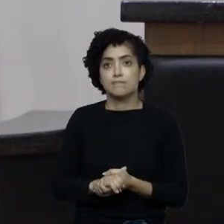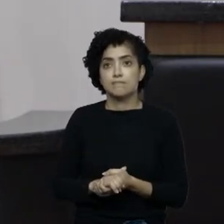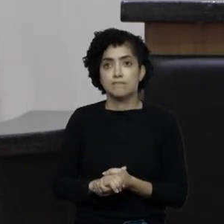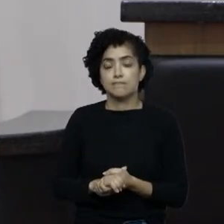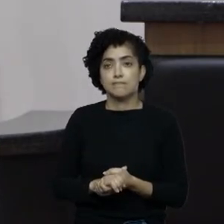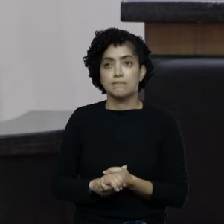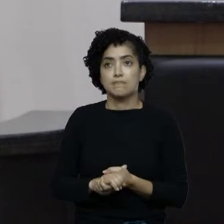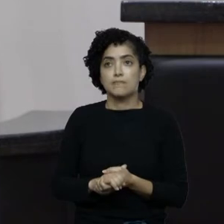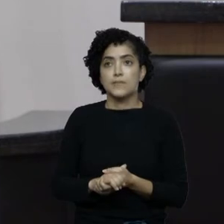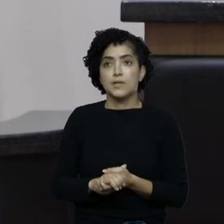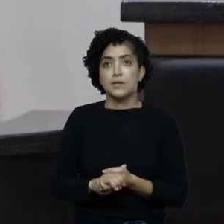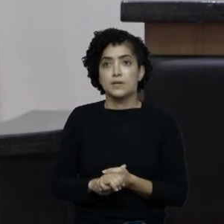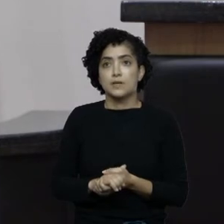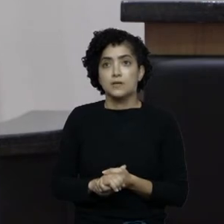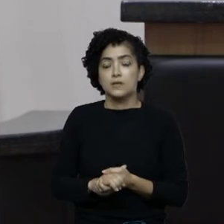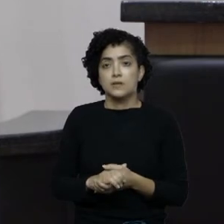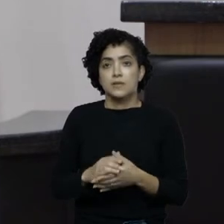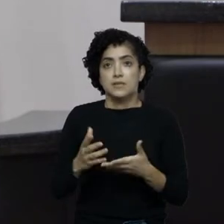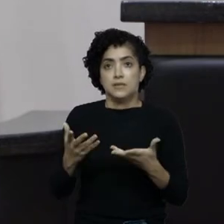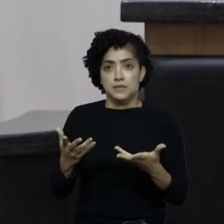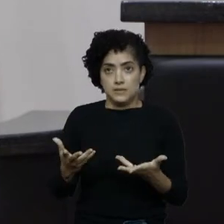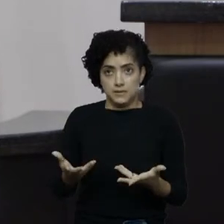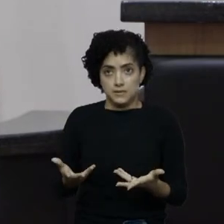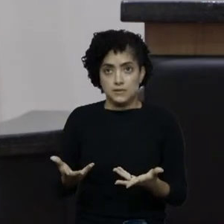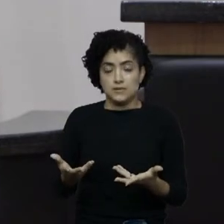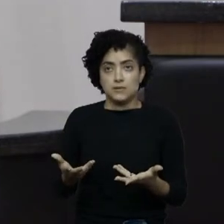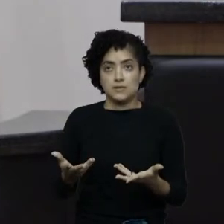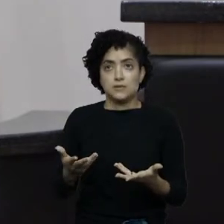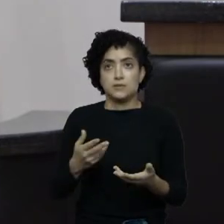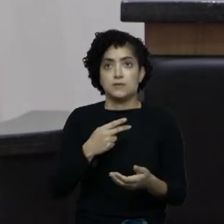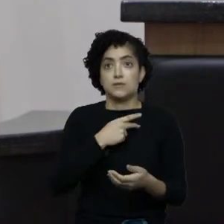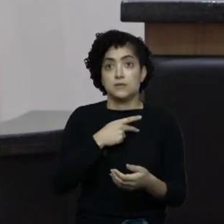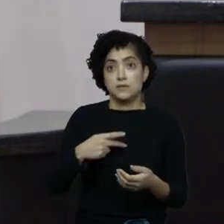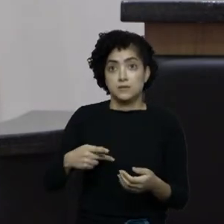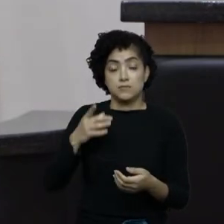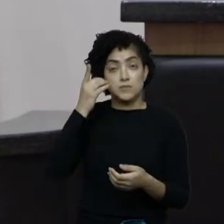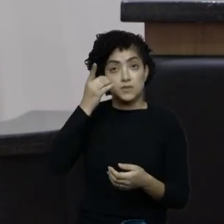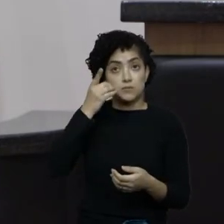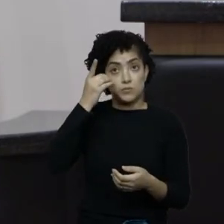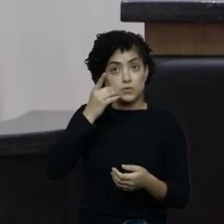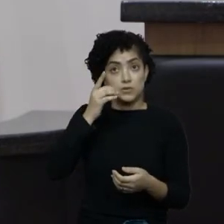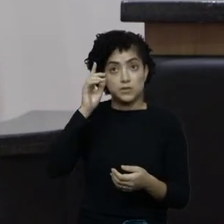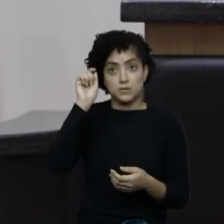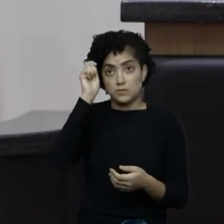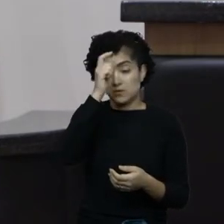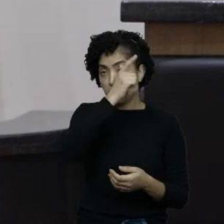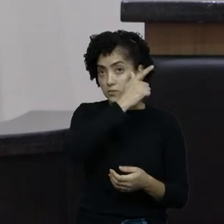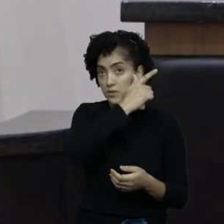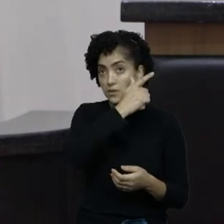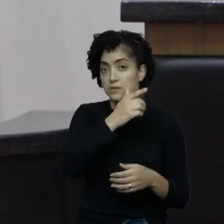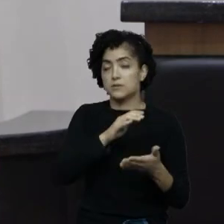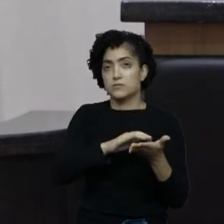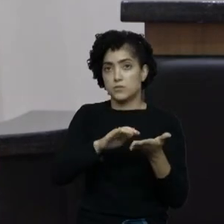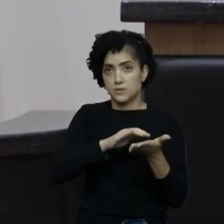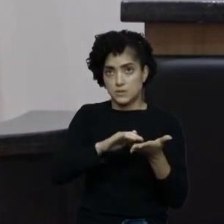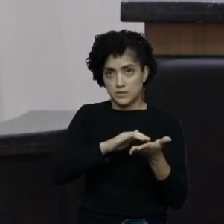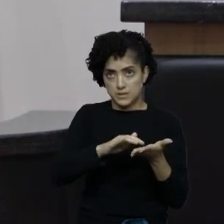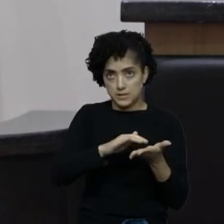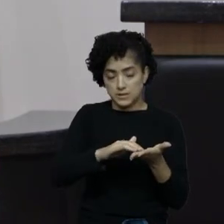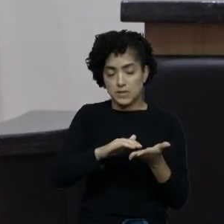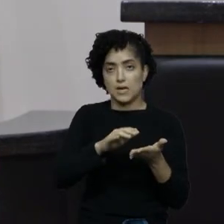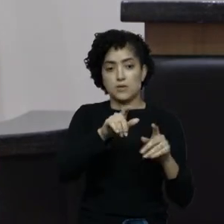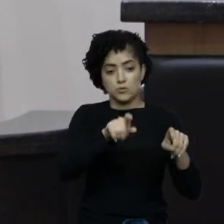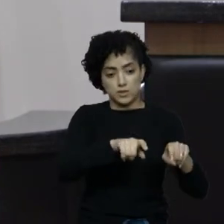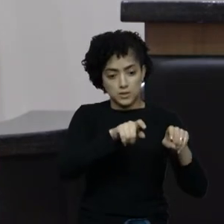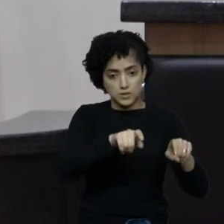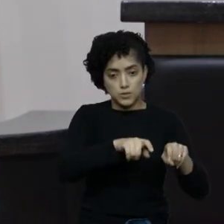e e o deputado Altair Silva vossa excelência que ficou secretário da Agricultura